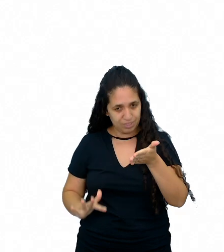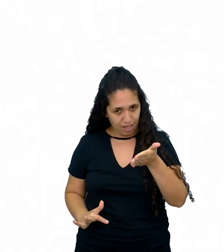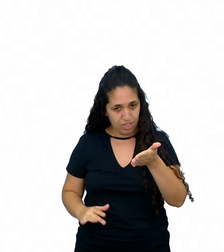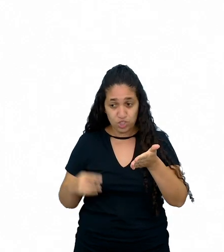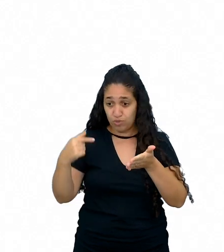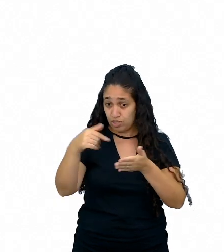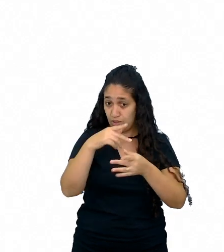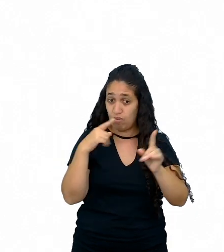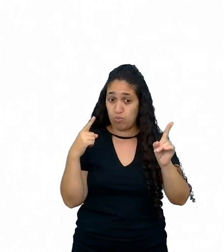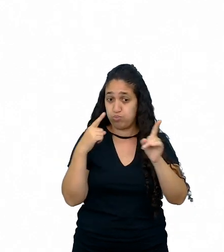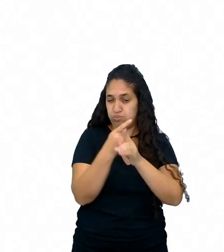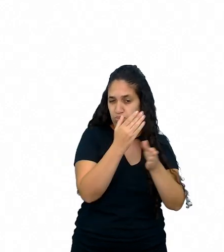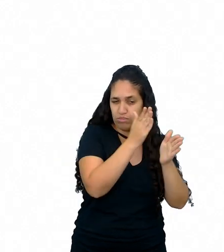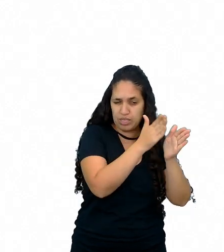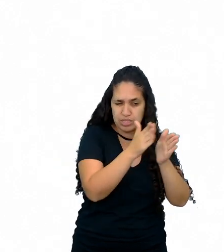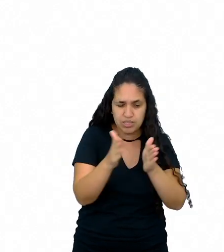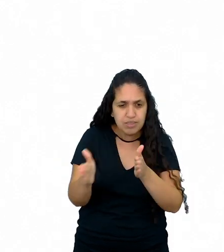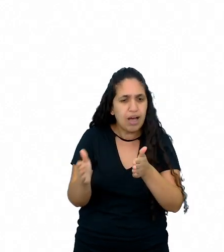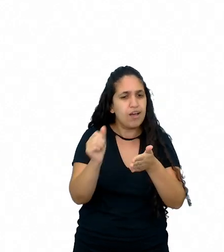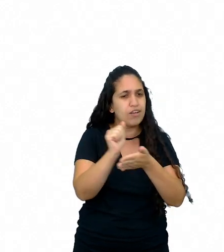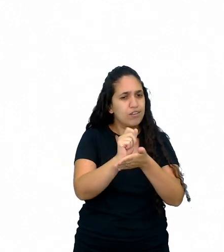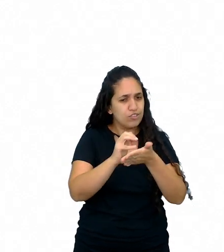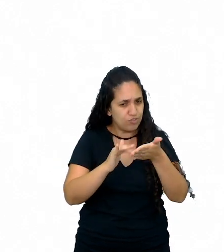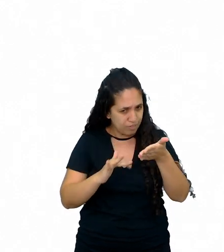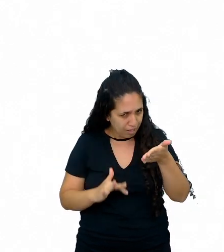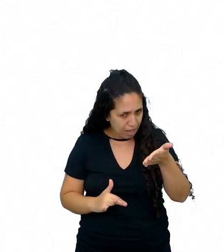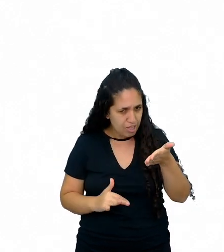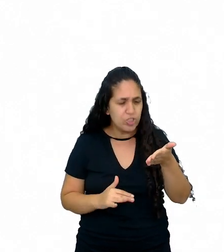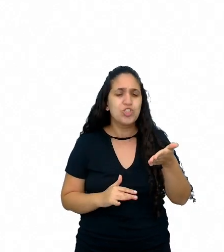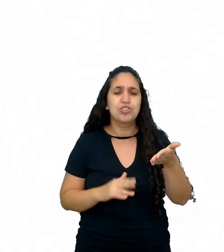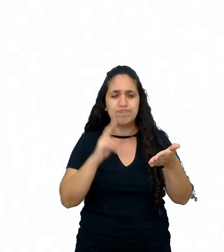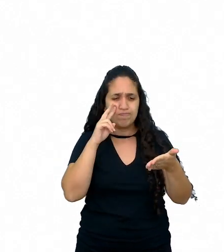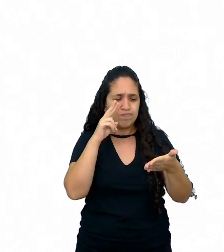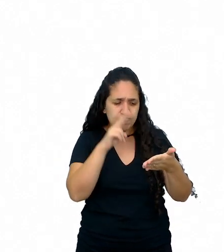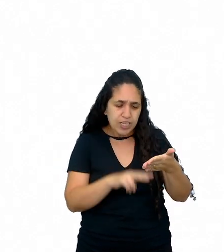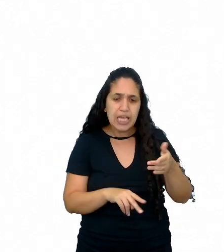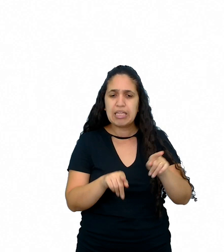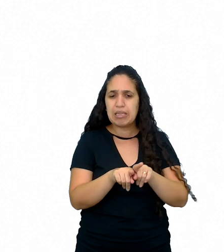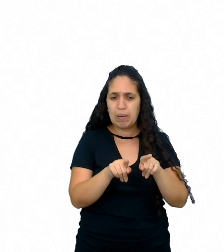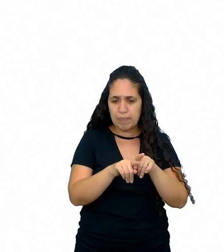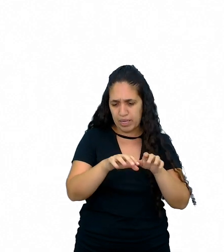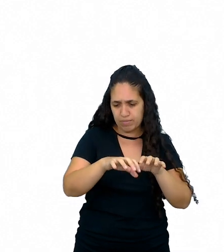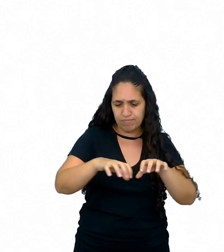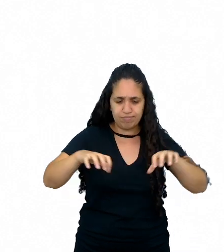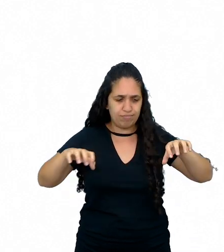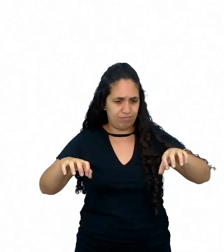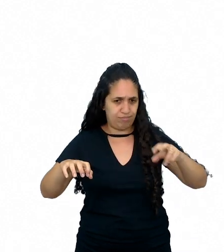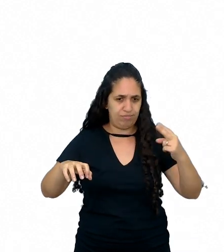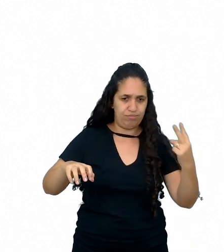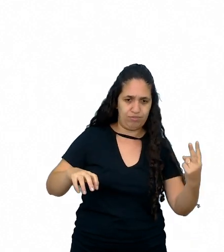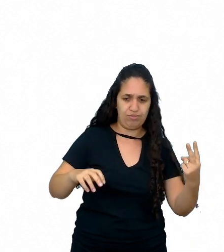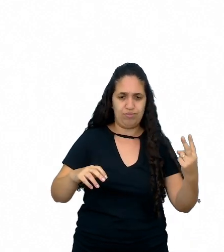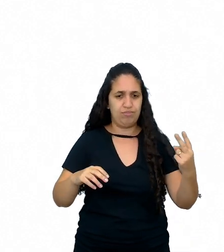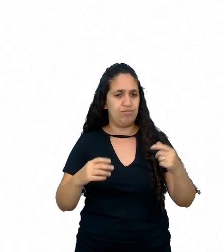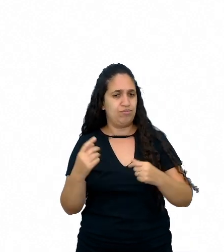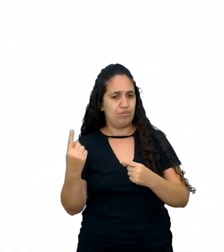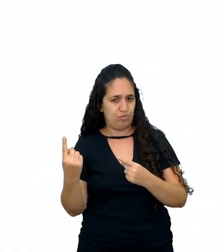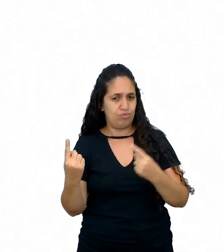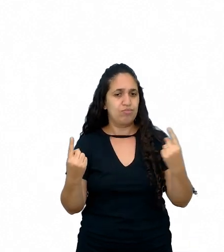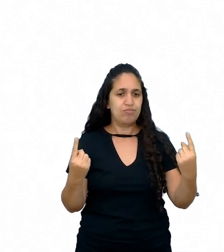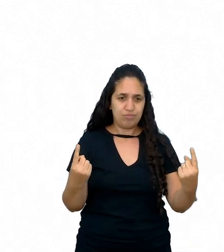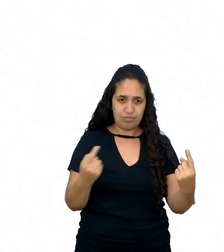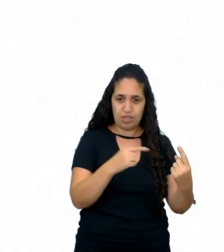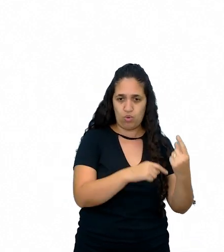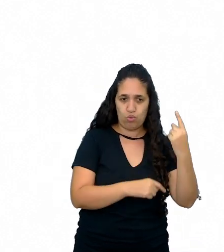vão encontrar sequência de atividade 3, como eu expliquei, mas vocês podem dividir em duas, SA1, a aula 1 e 2, 3